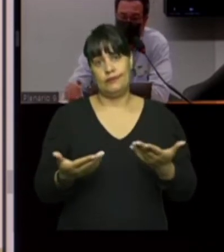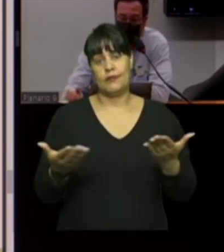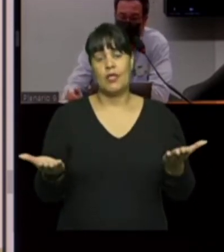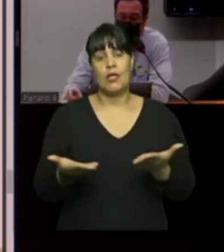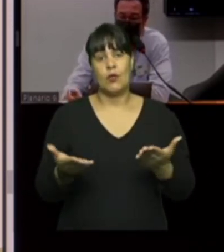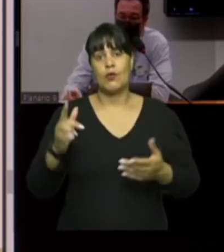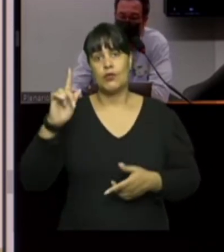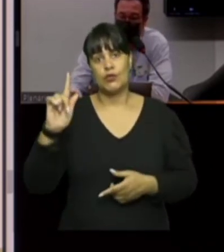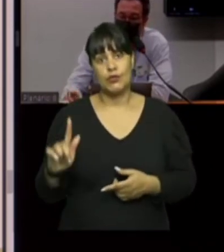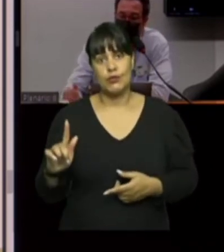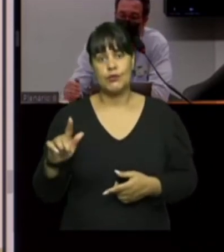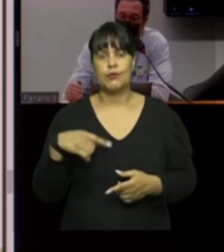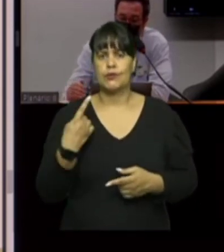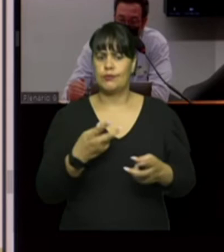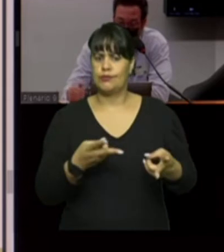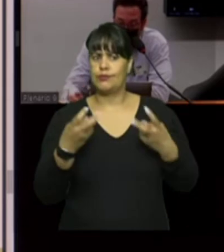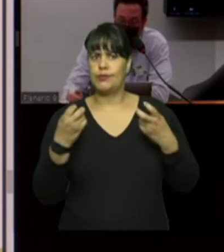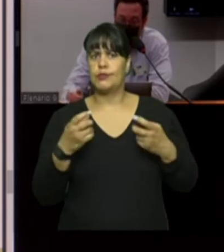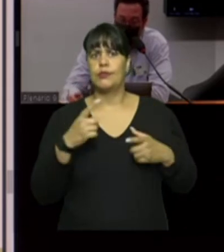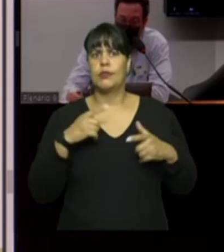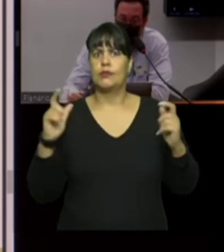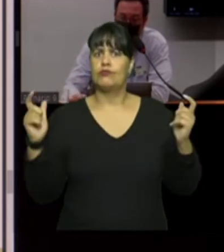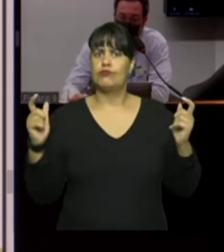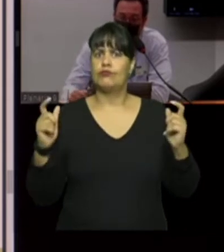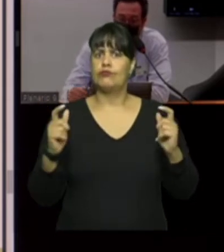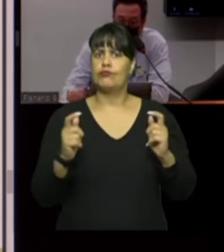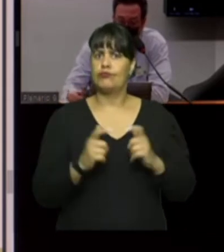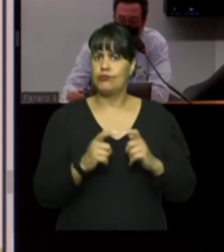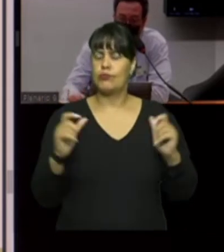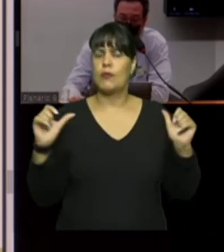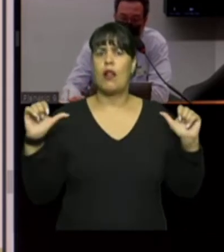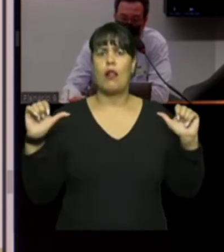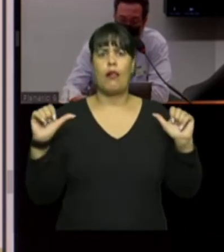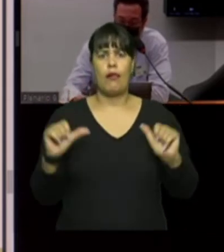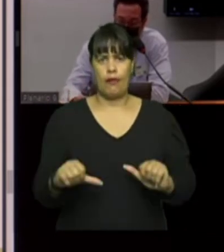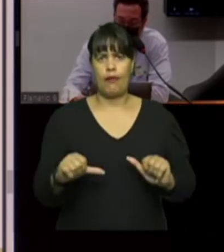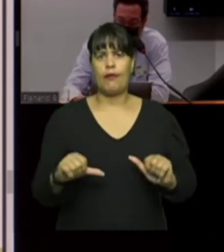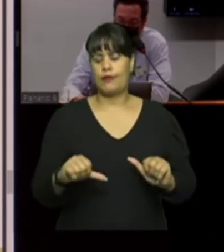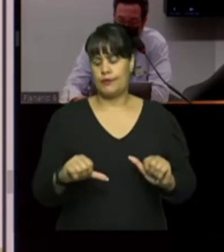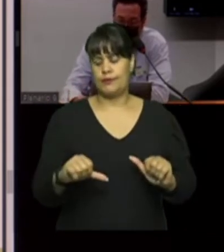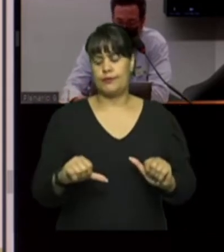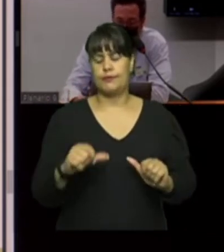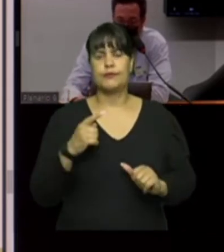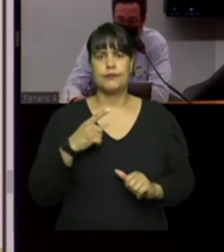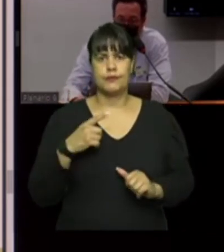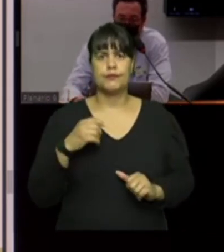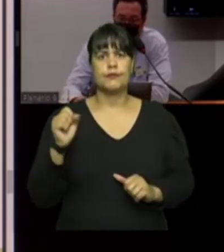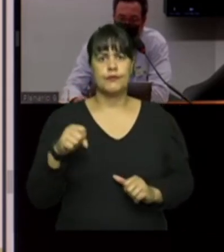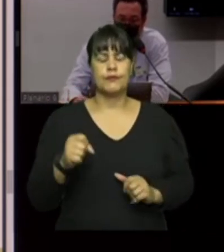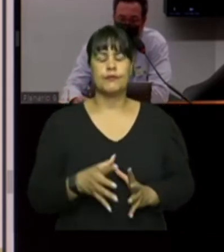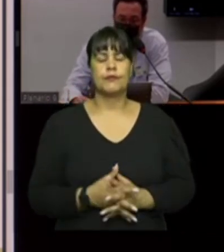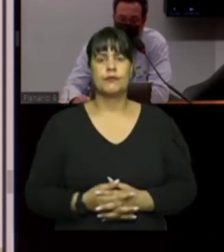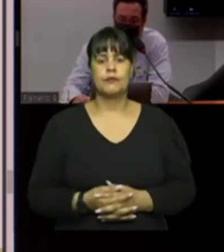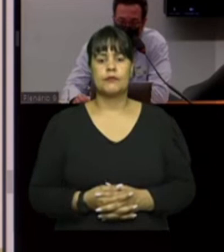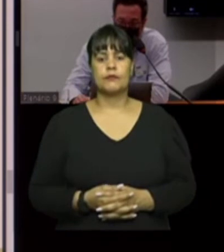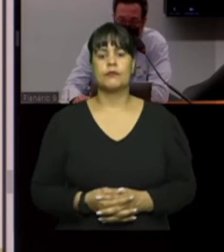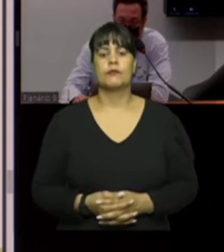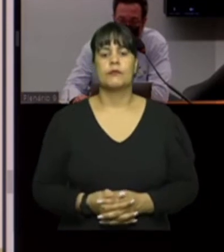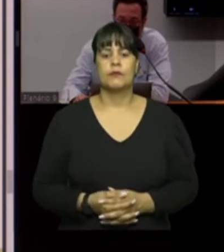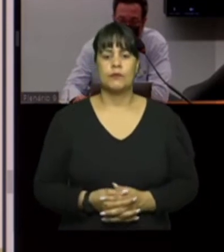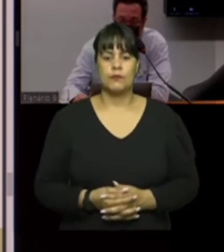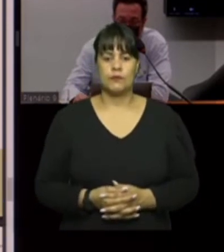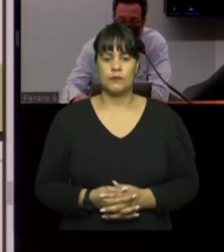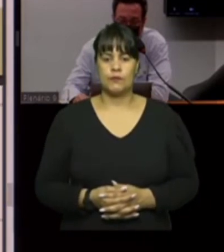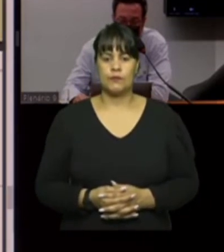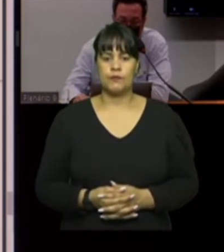nós percebemos que serviços foram fechados na gestão atual. Pode passar, por